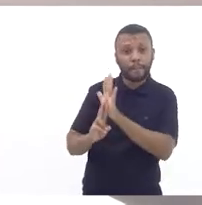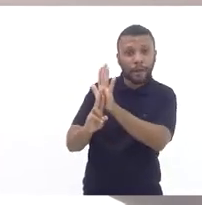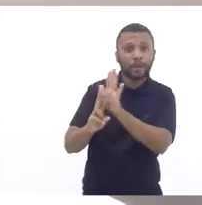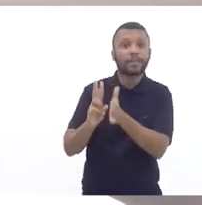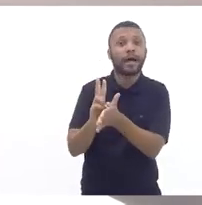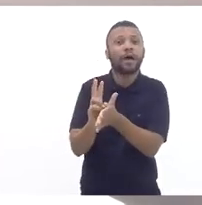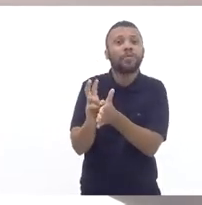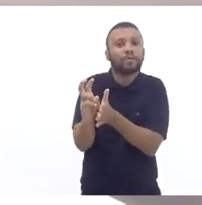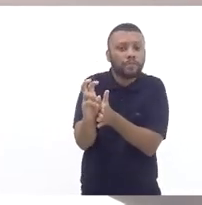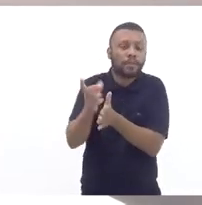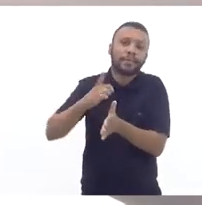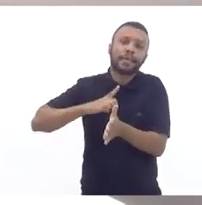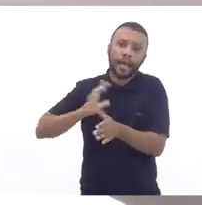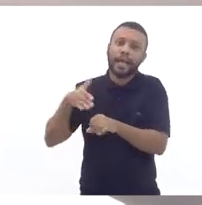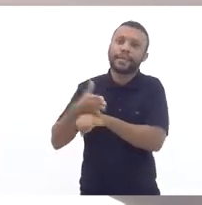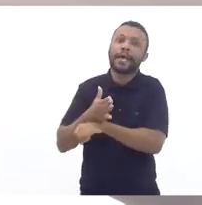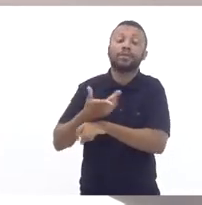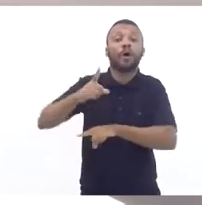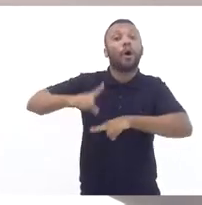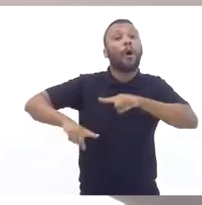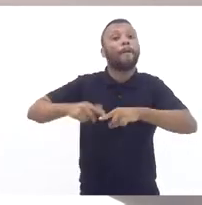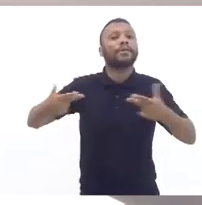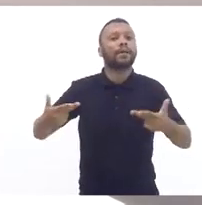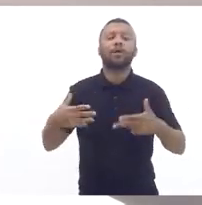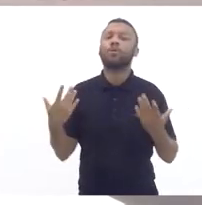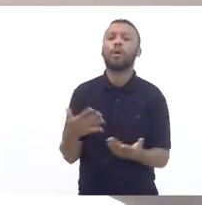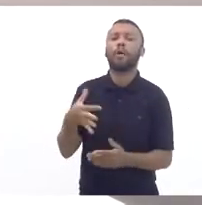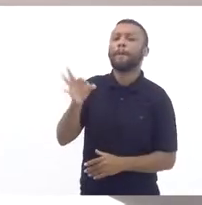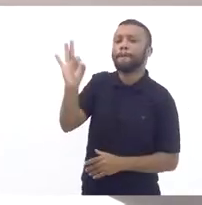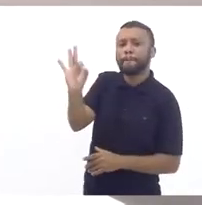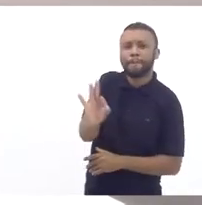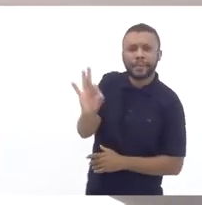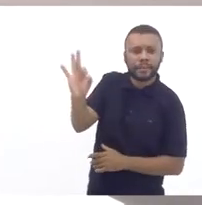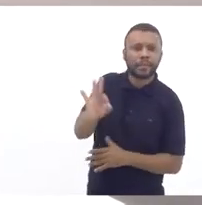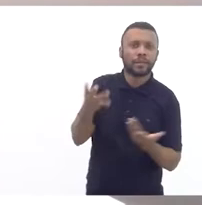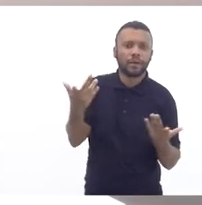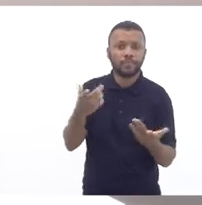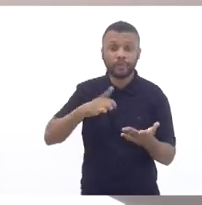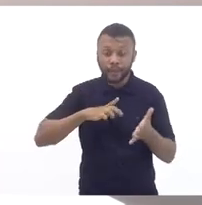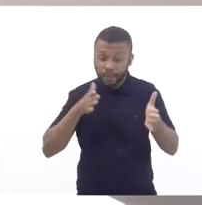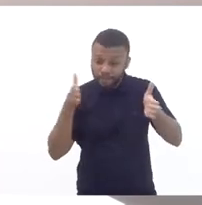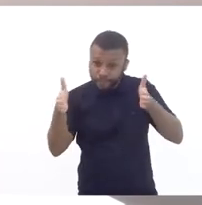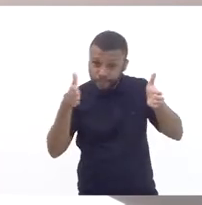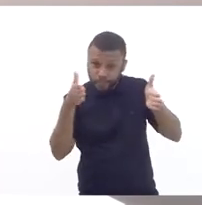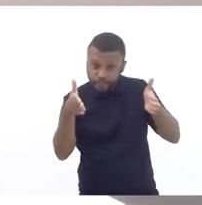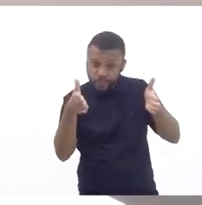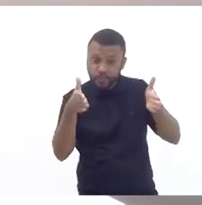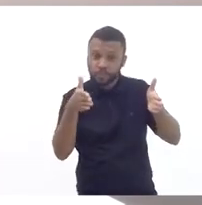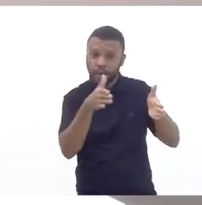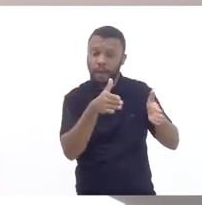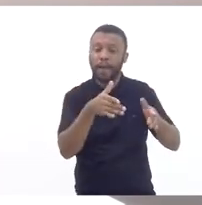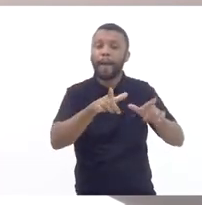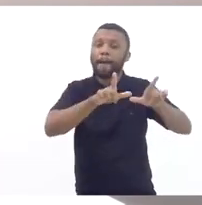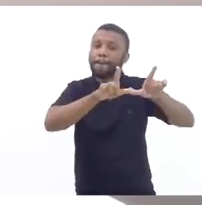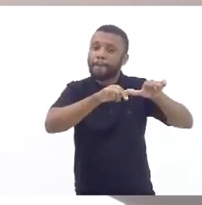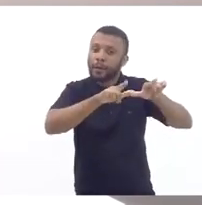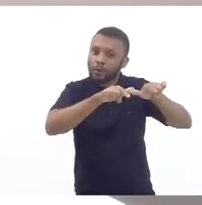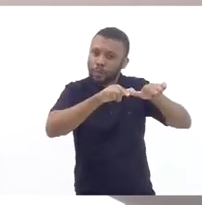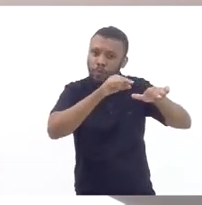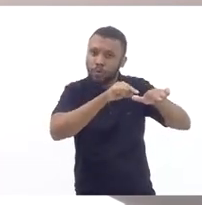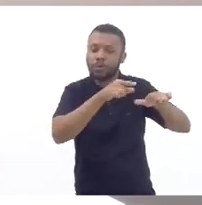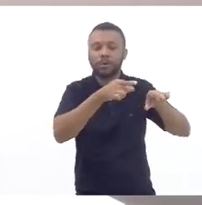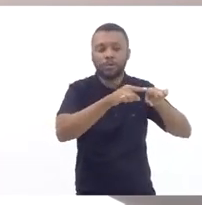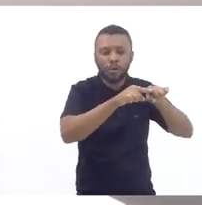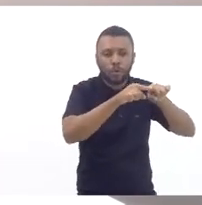Supervia, trouxesse todo o material. Qual o percentual? Eu andei num trecho do ramal significativo já em Bangu, que de Bangu depois você tem mais